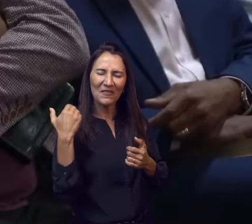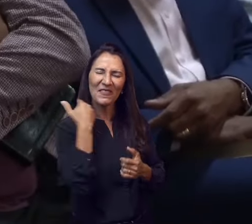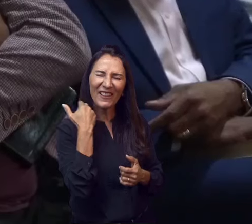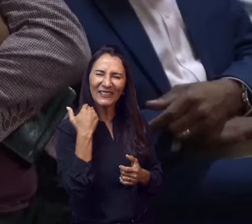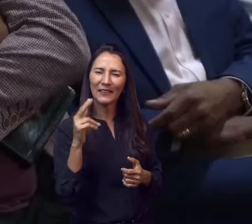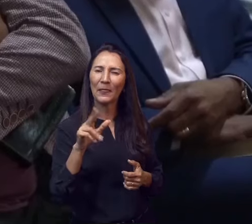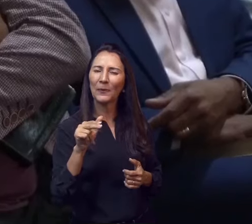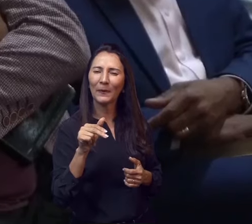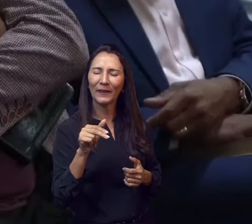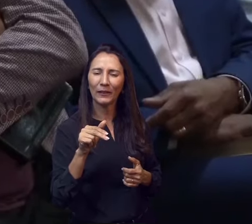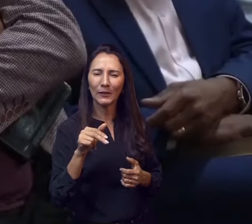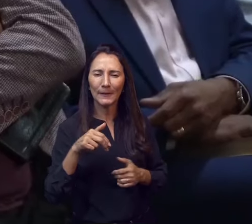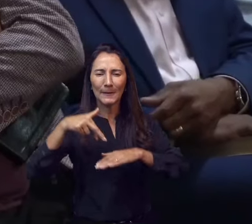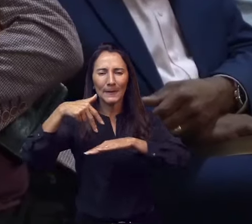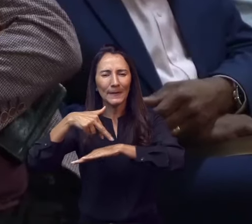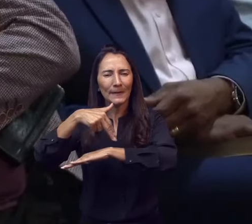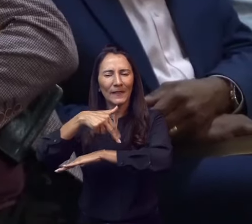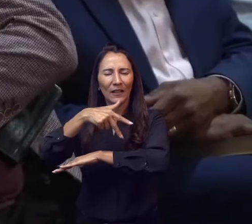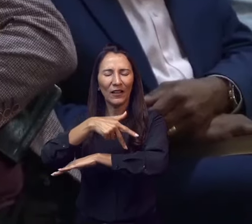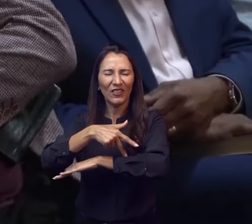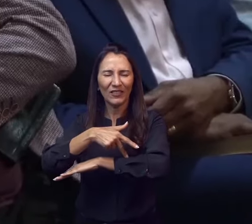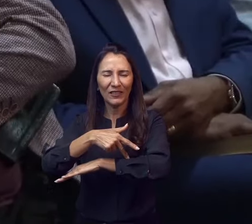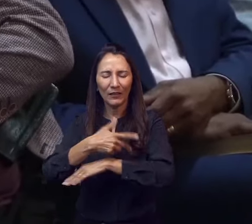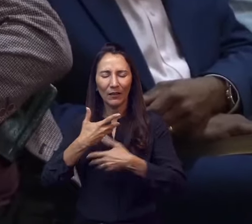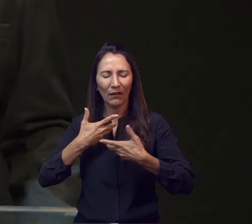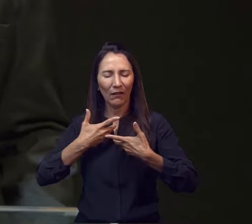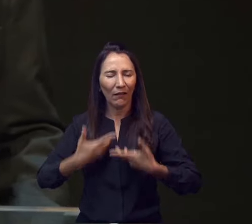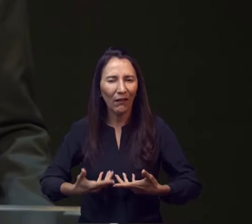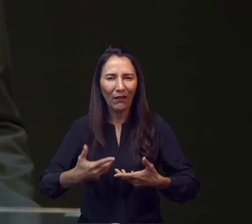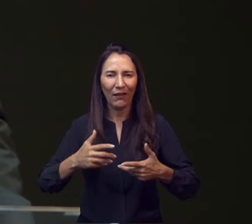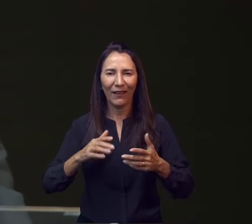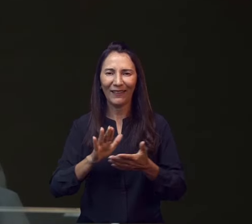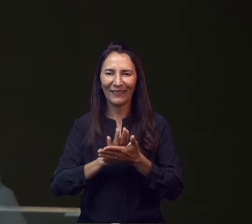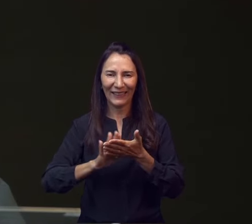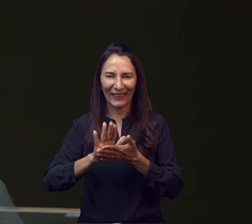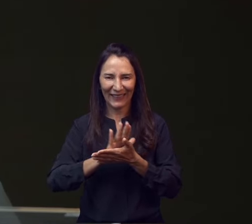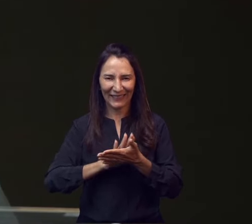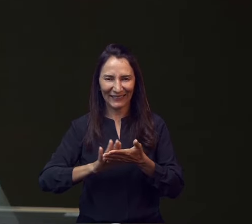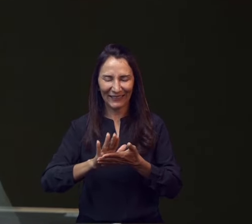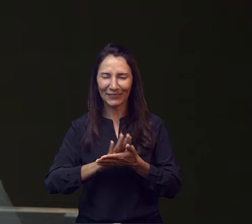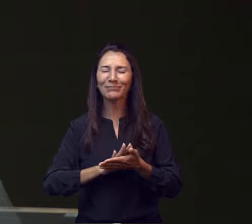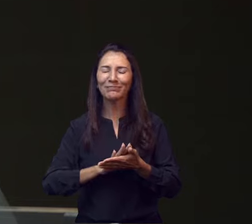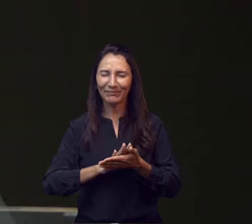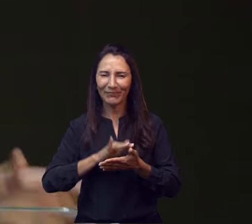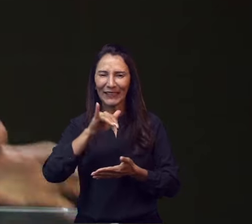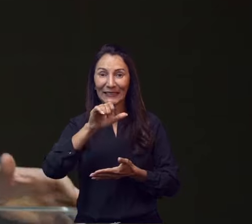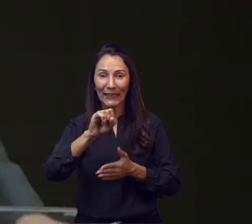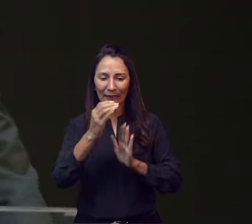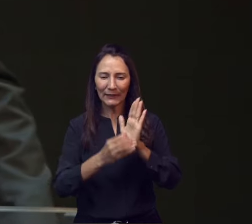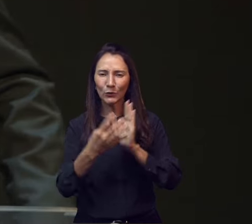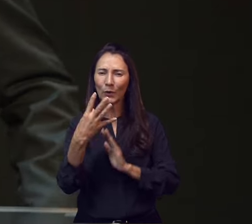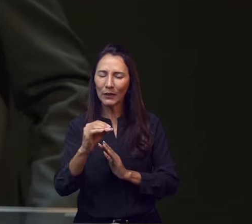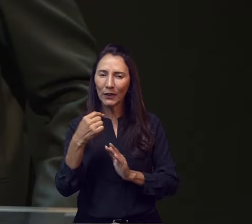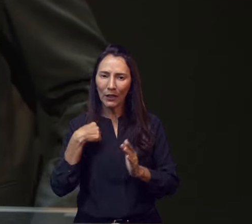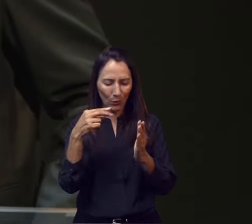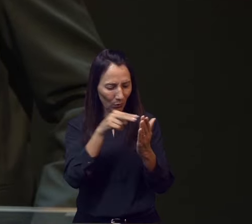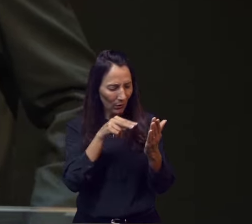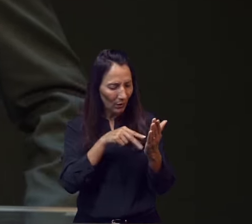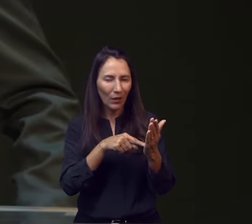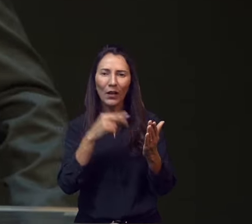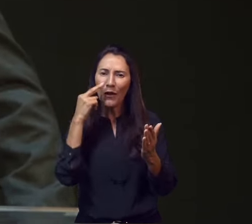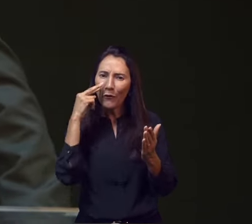caminharão e não se fatigarão Isaías 40:31 eu lembro desse texto eu vejo